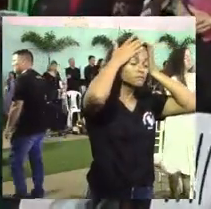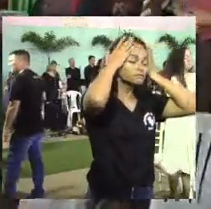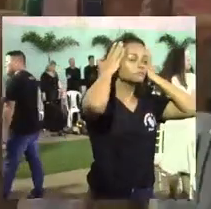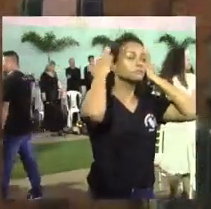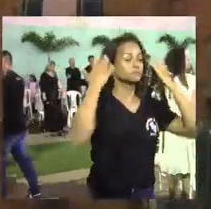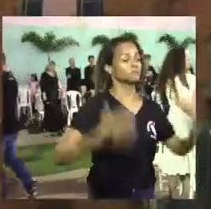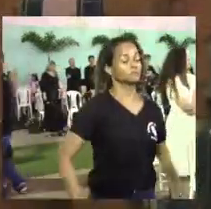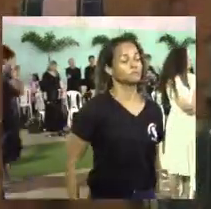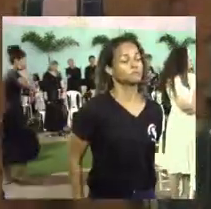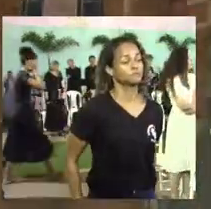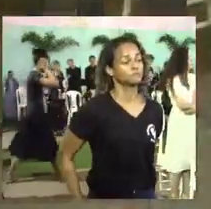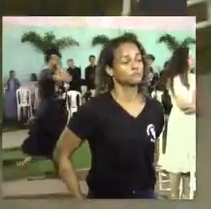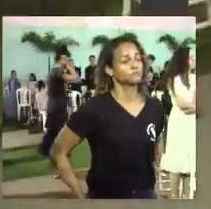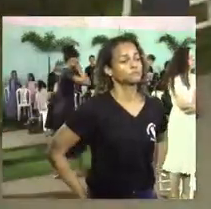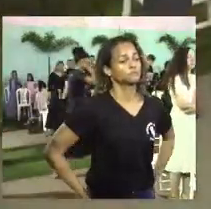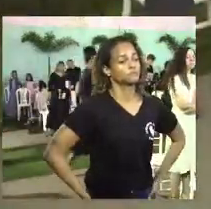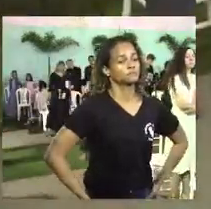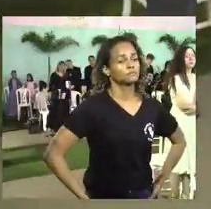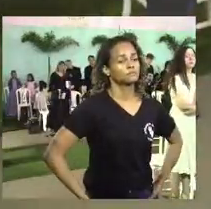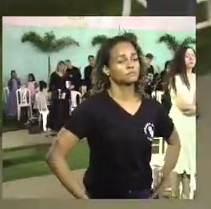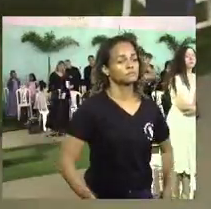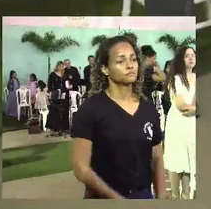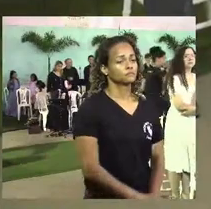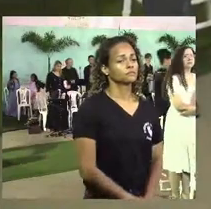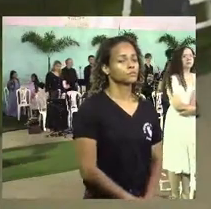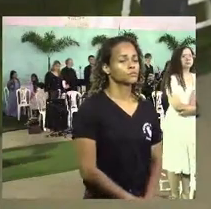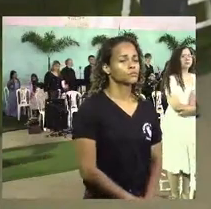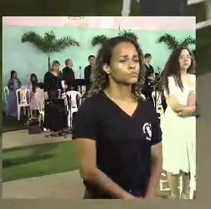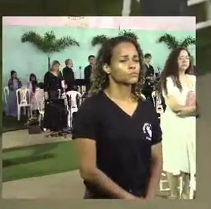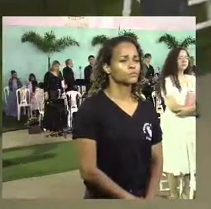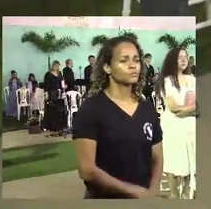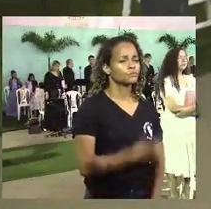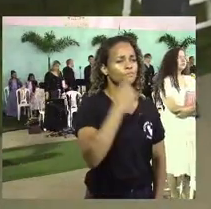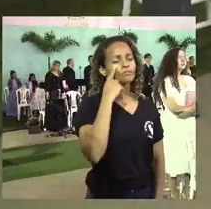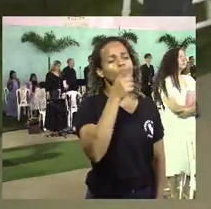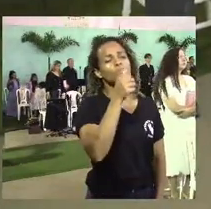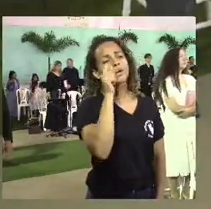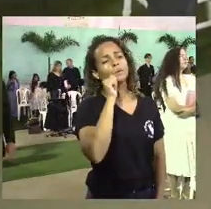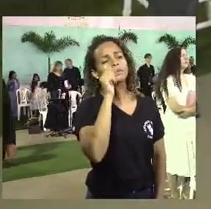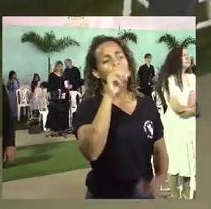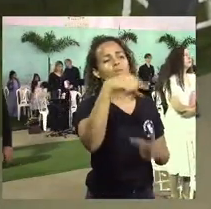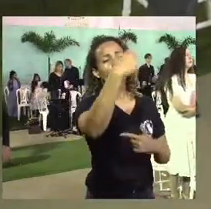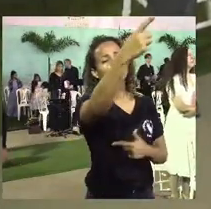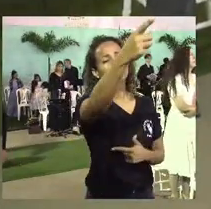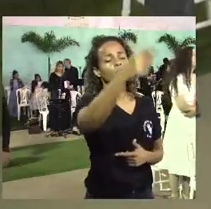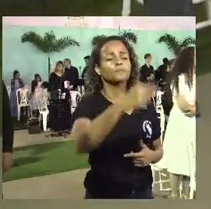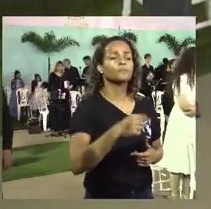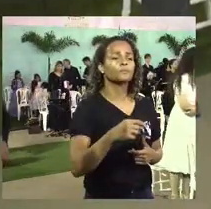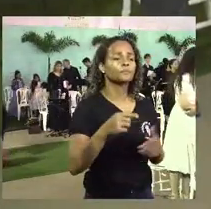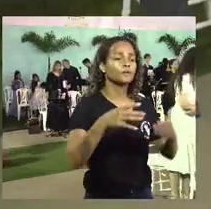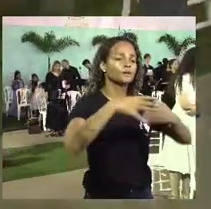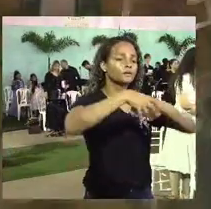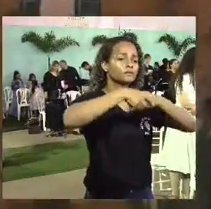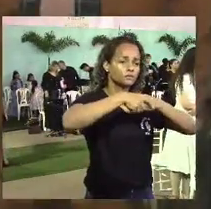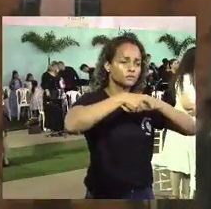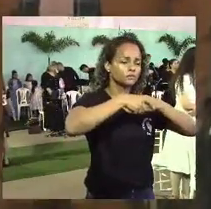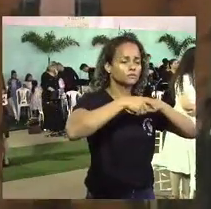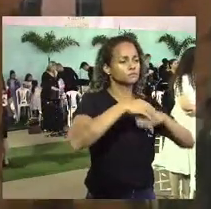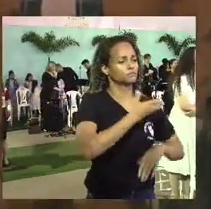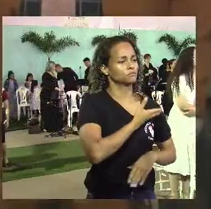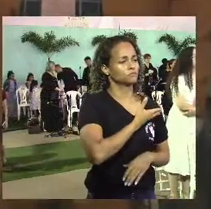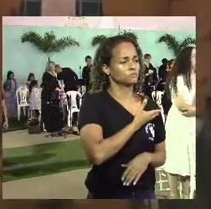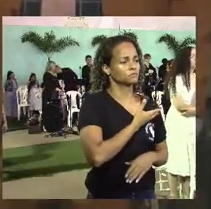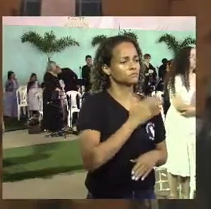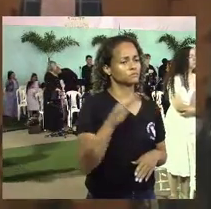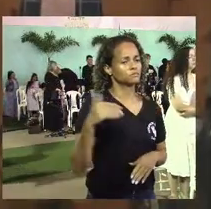amigo aí que tá do lado essa pessoa no evangélica lá atrás isso eu tô vendo e seja segura a mão dela por favor você